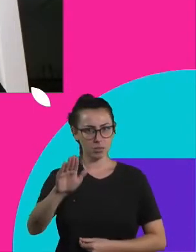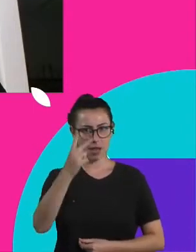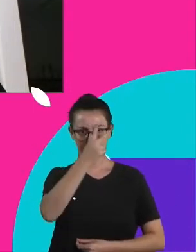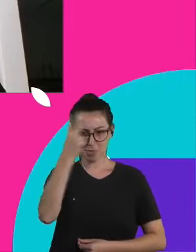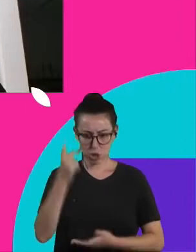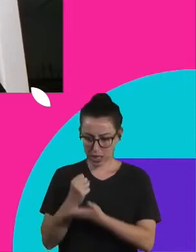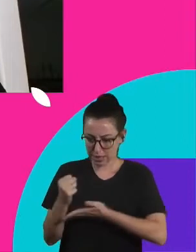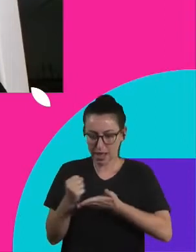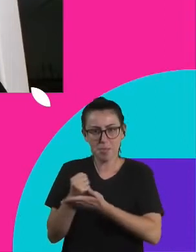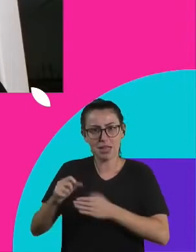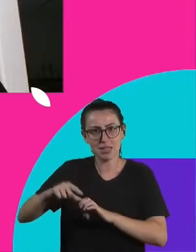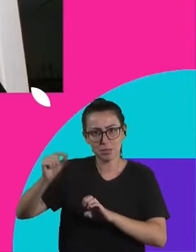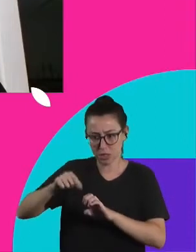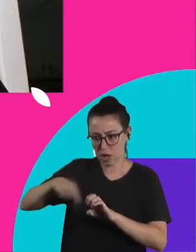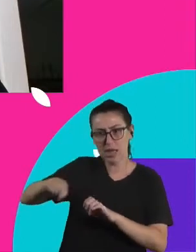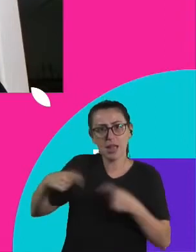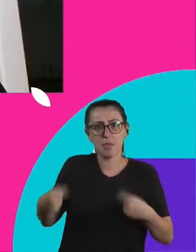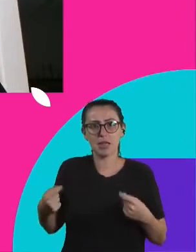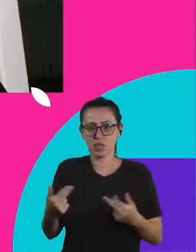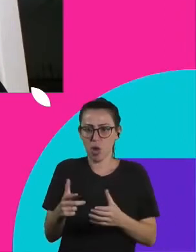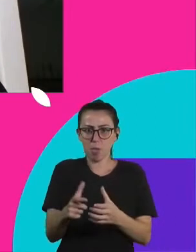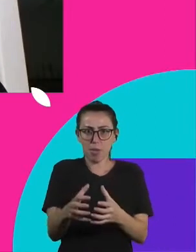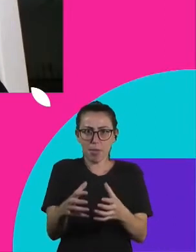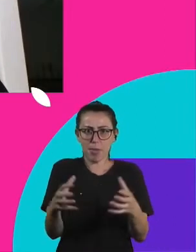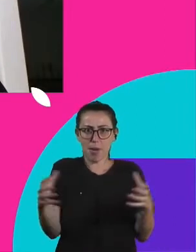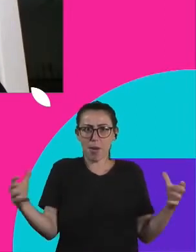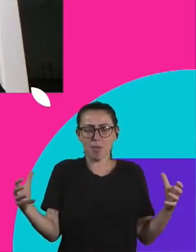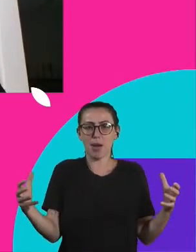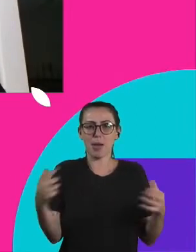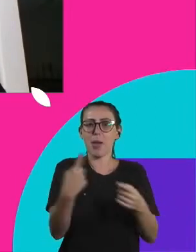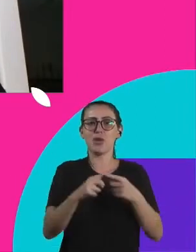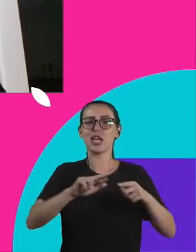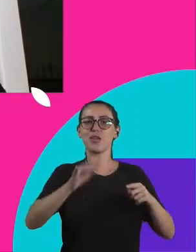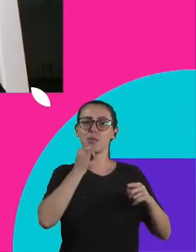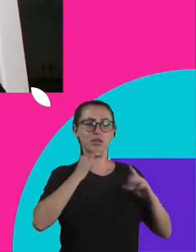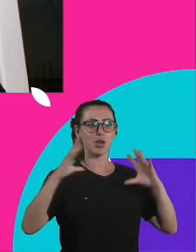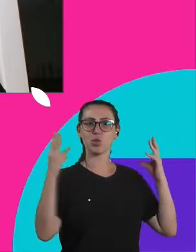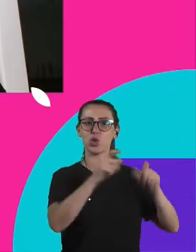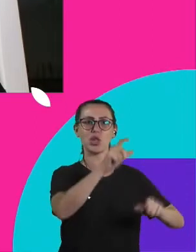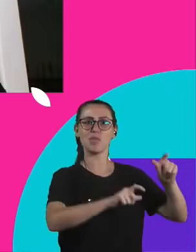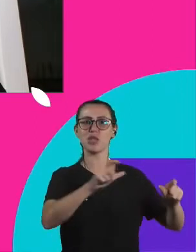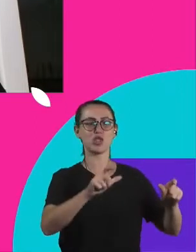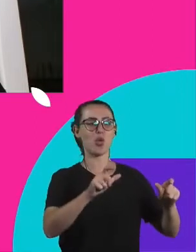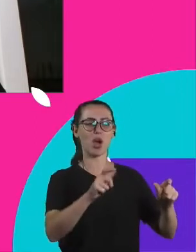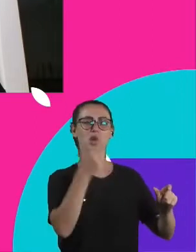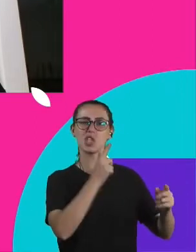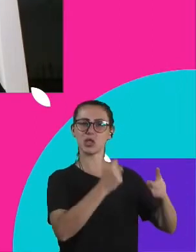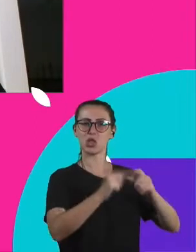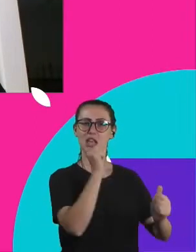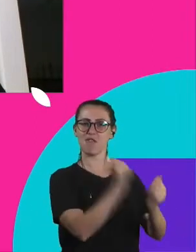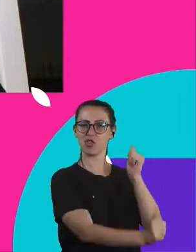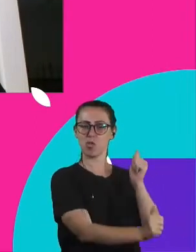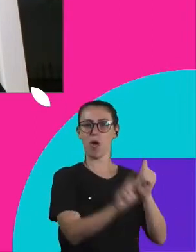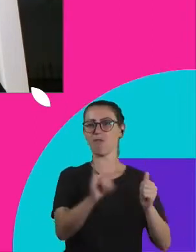precisam ser em grande escala, porque a gente não pode achar que todo mundo que vai ser jogador de futebol vai ser o Ronaldinho Fenômeno, vai ser o Neymar, vai ser o